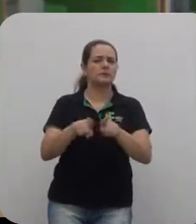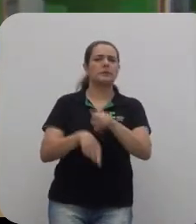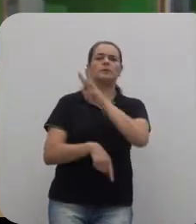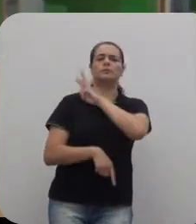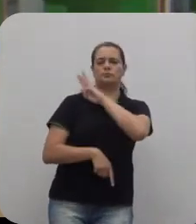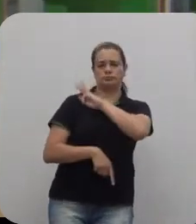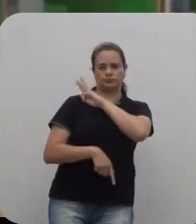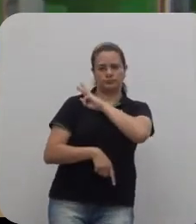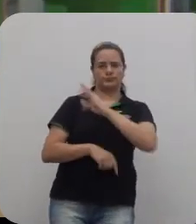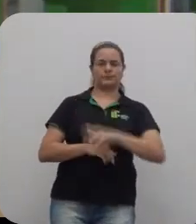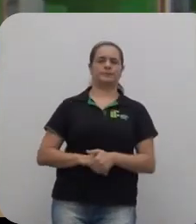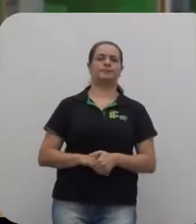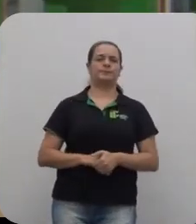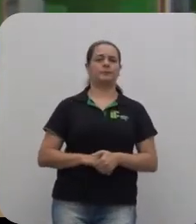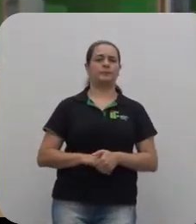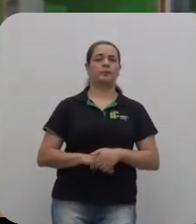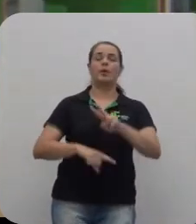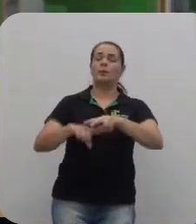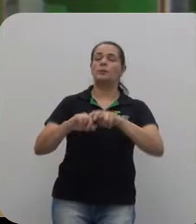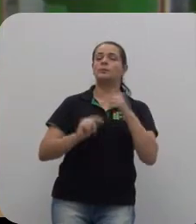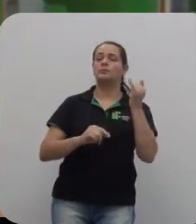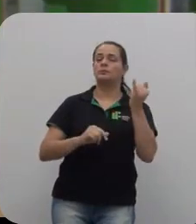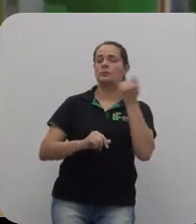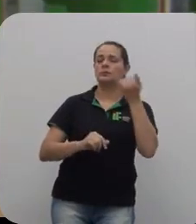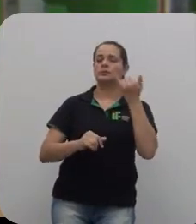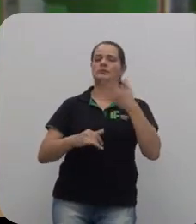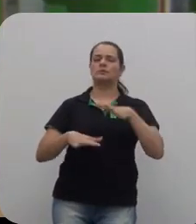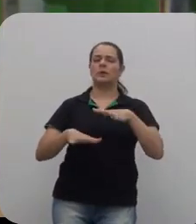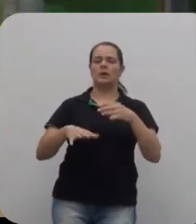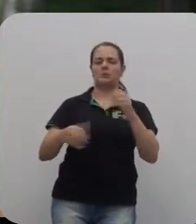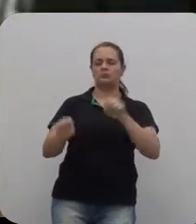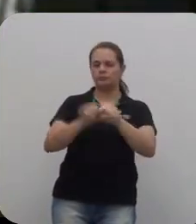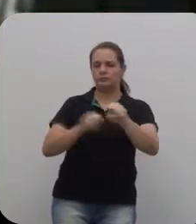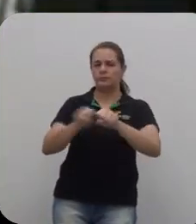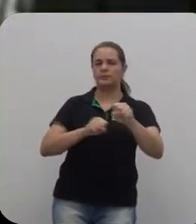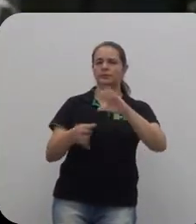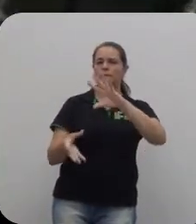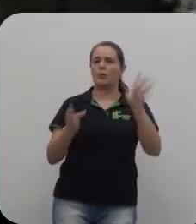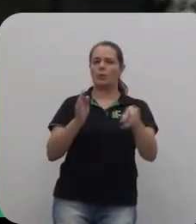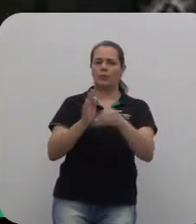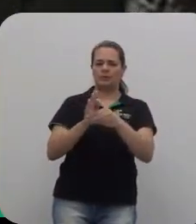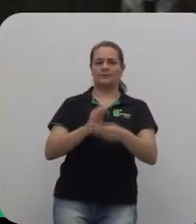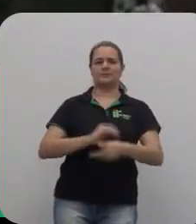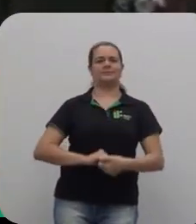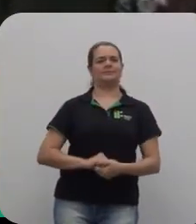da Base Nacional Comum. Tá? Então, essa formação é uma formação ampla e completa.